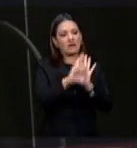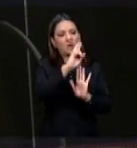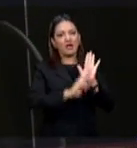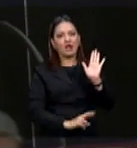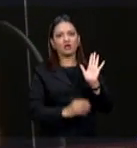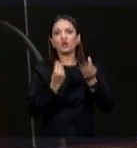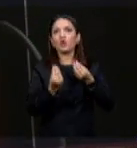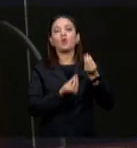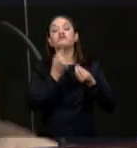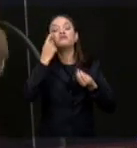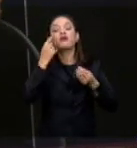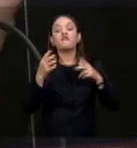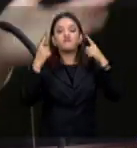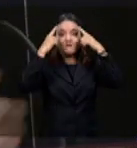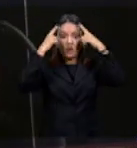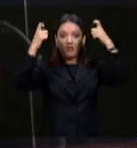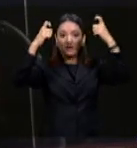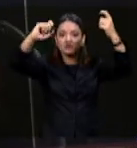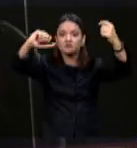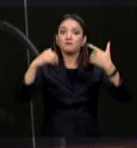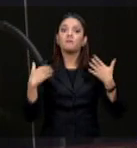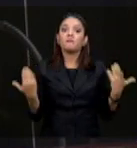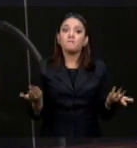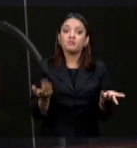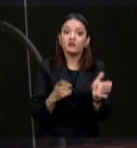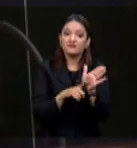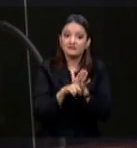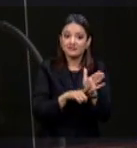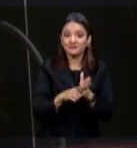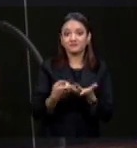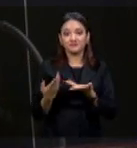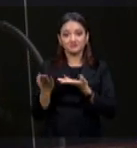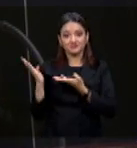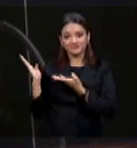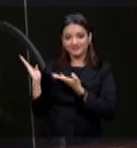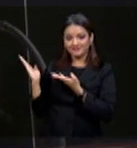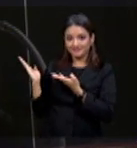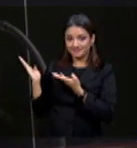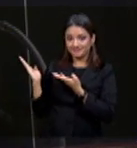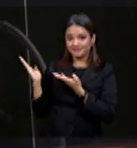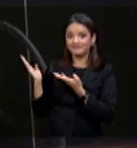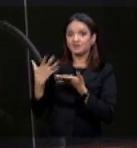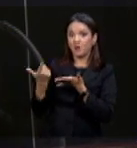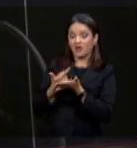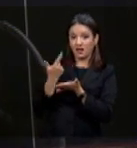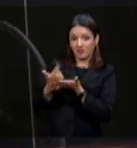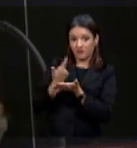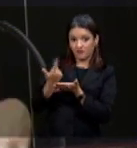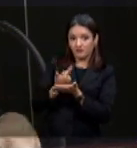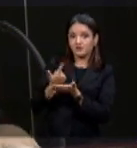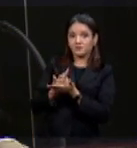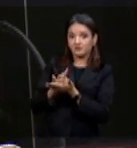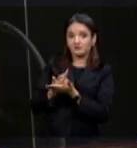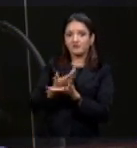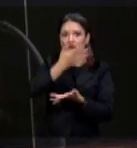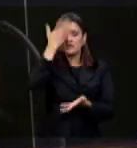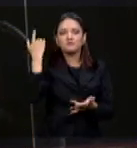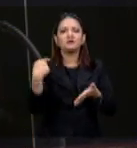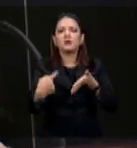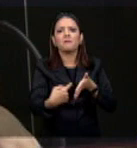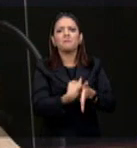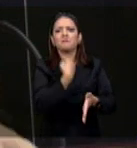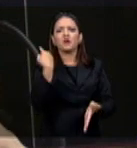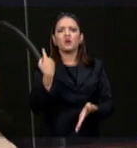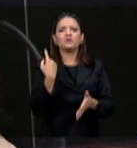perguntam é o resultado dessa pesquisa toda, está aqui nesse livro, Abuso, a Cultura do Estupro no Brasil, e sempre me perguntam nas entrevistas sobre o